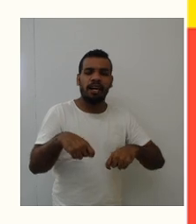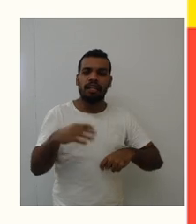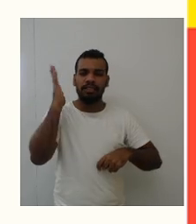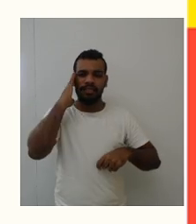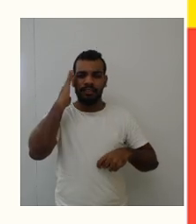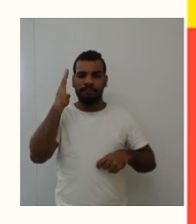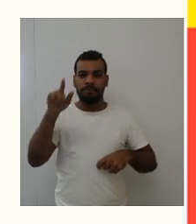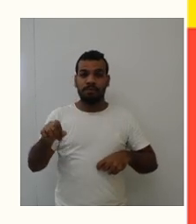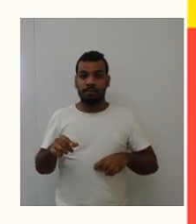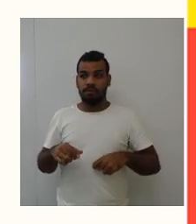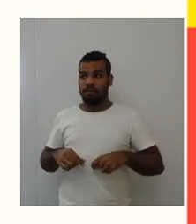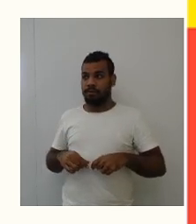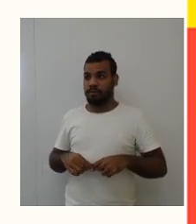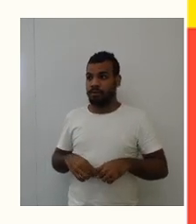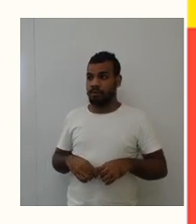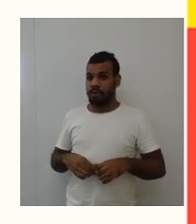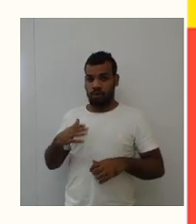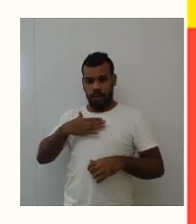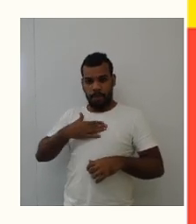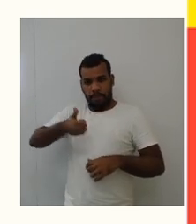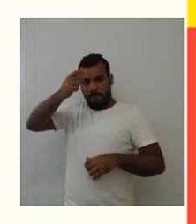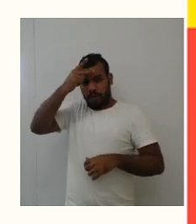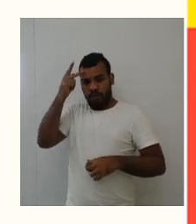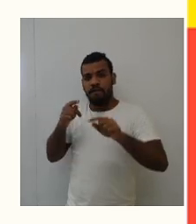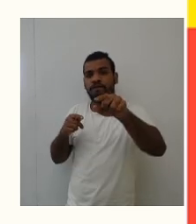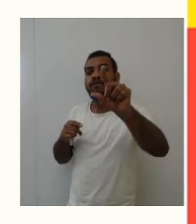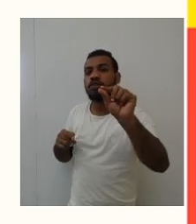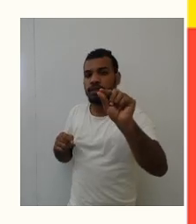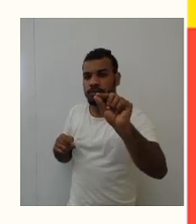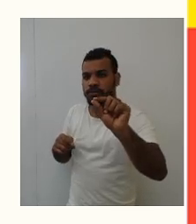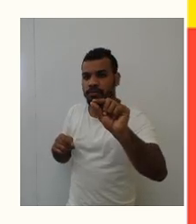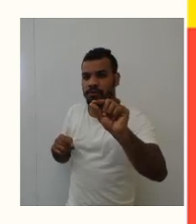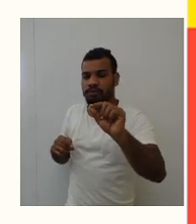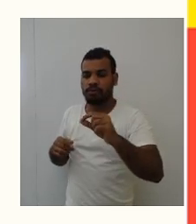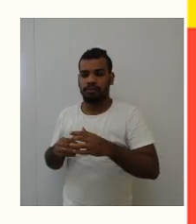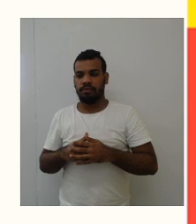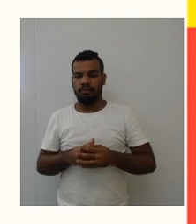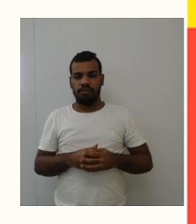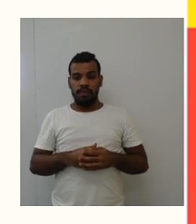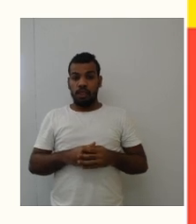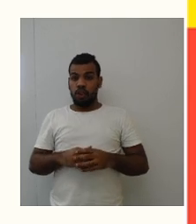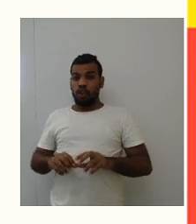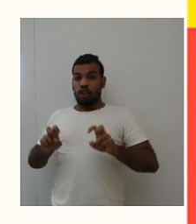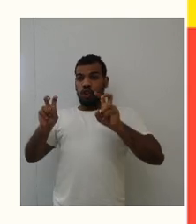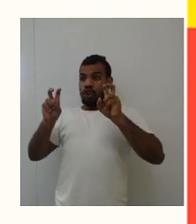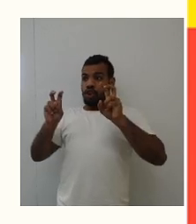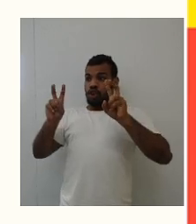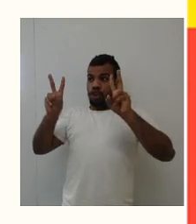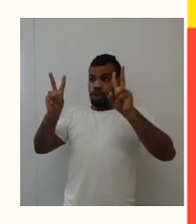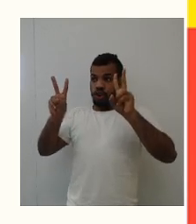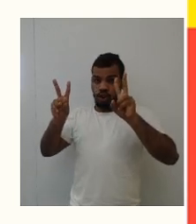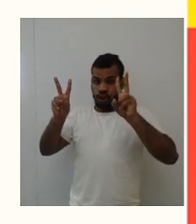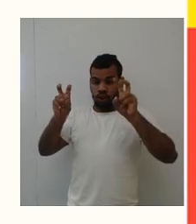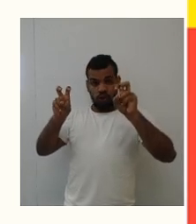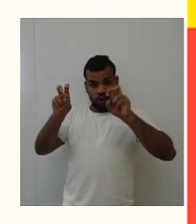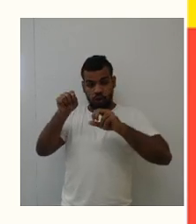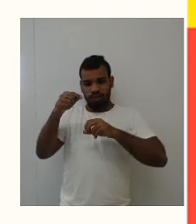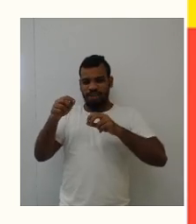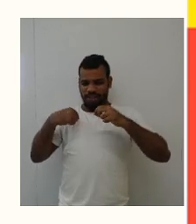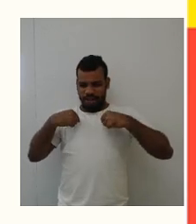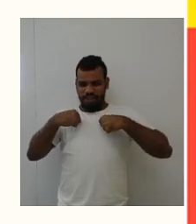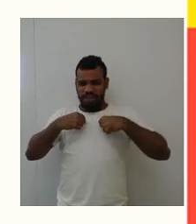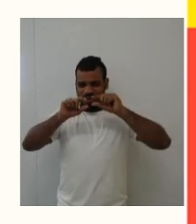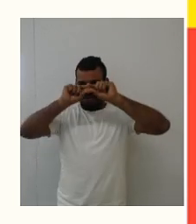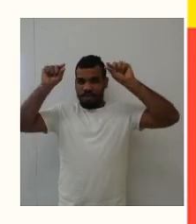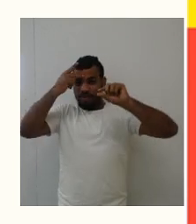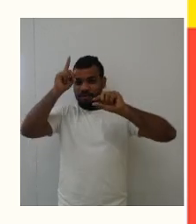sou a primeira pessoa e quem é você? Bom, e aí, sobre isso, eu coloquei um textinho que eu vou ler para a gente sintetizar essa ideia,